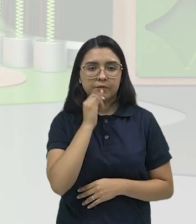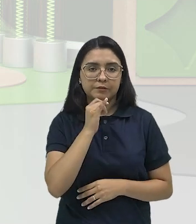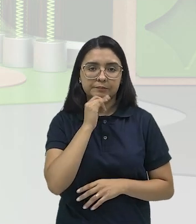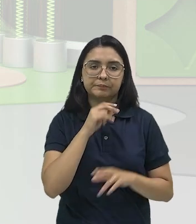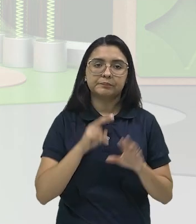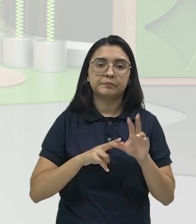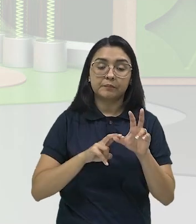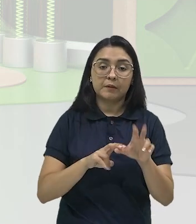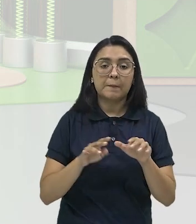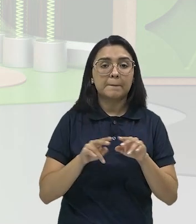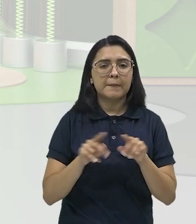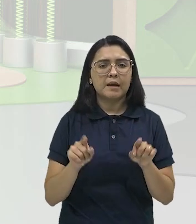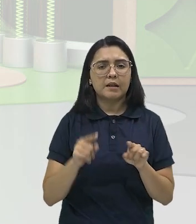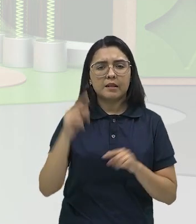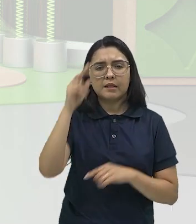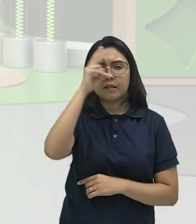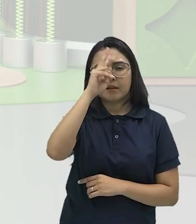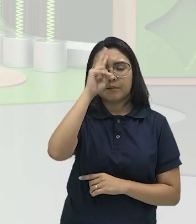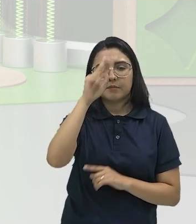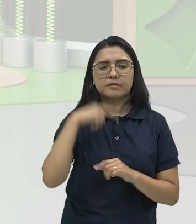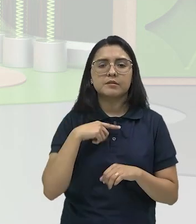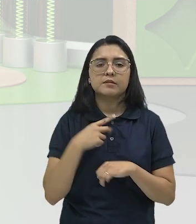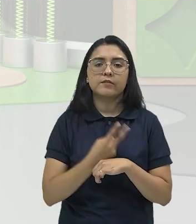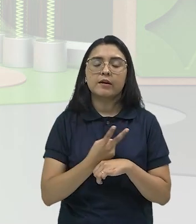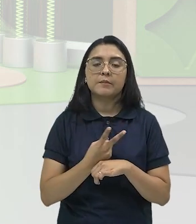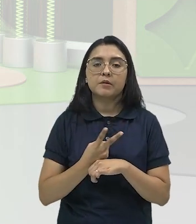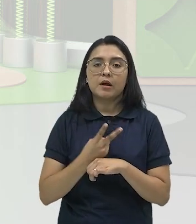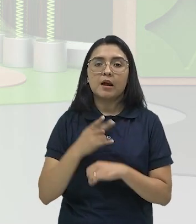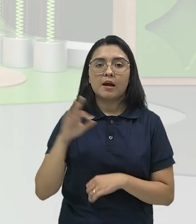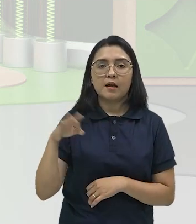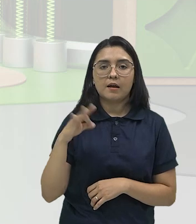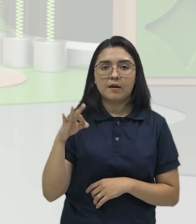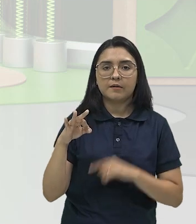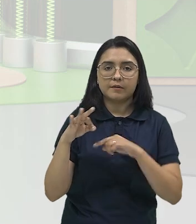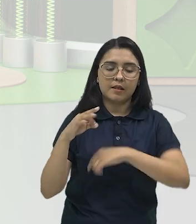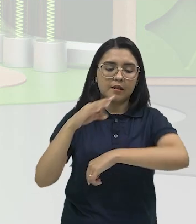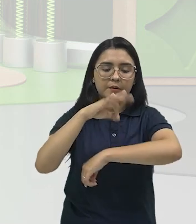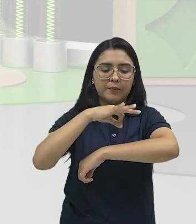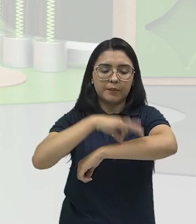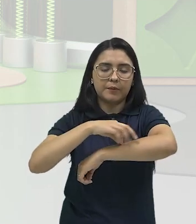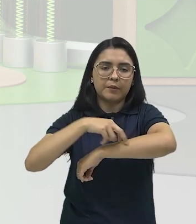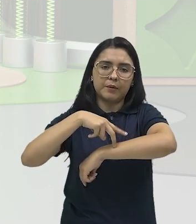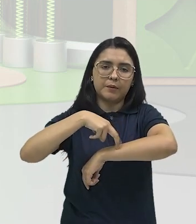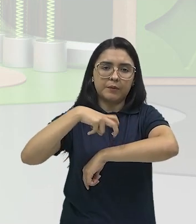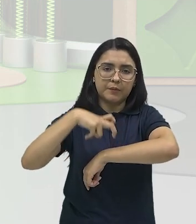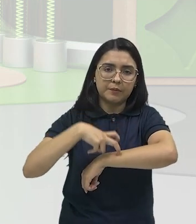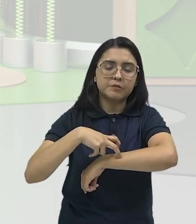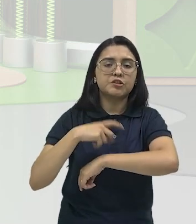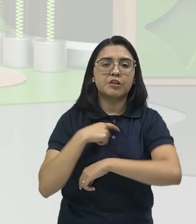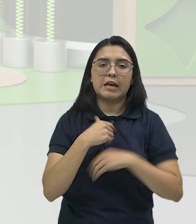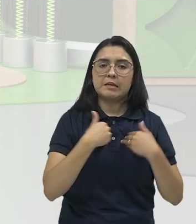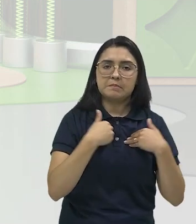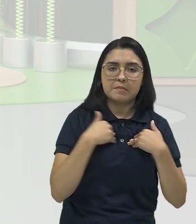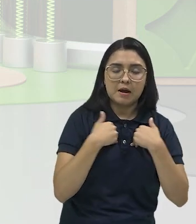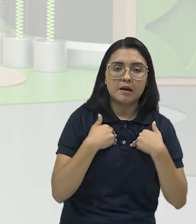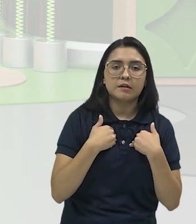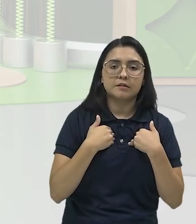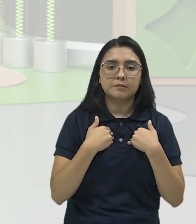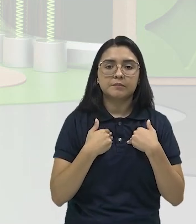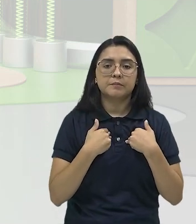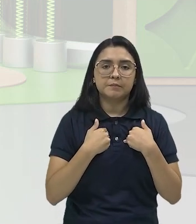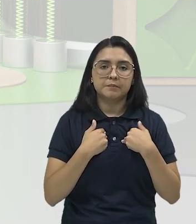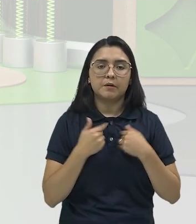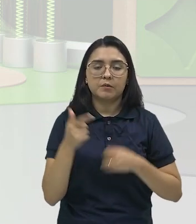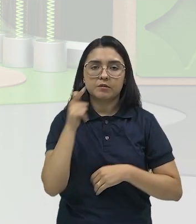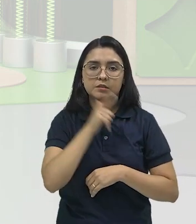aegypti. Lembrando que ele vai sempre procurar, né? A fêmea vai procurar sugar o sangue de animais, né? Para poder